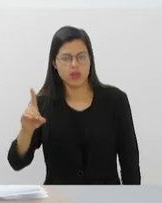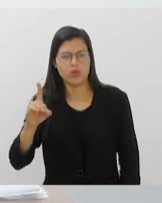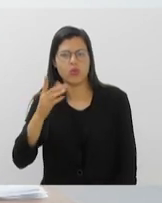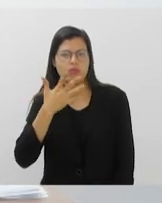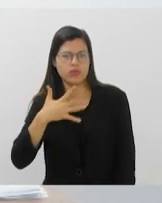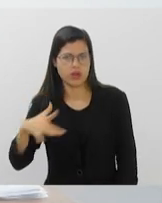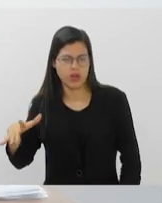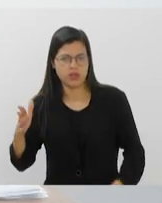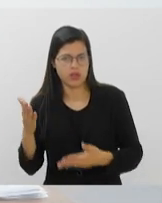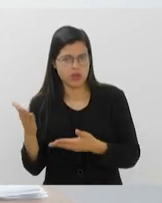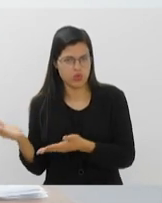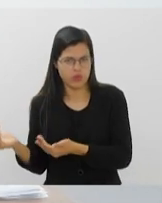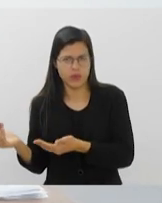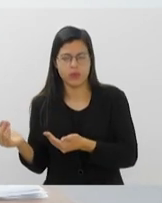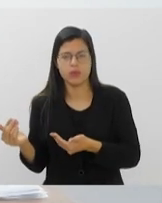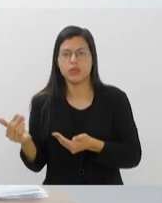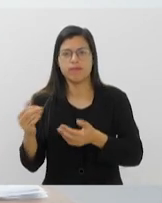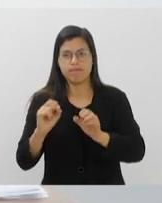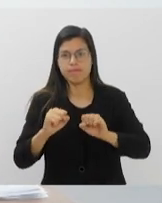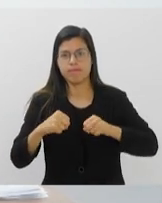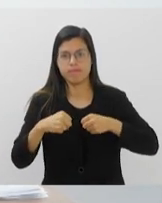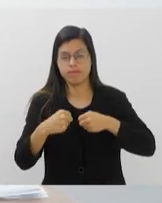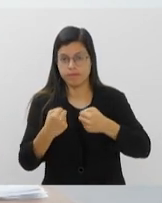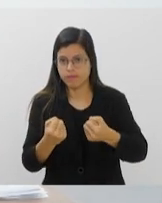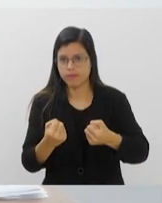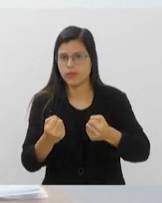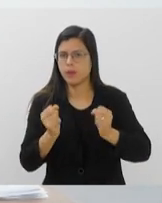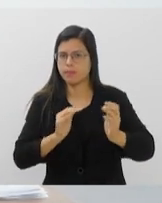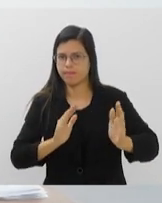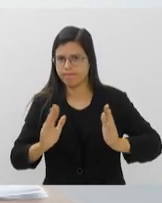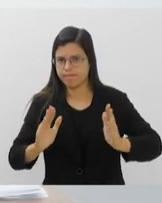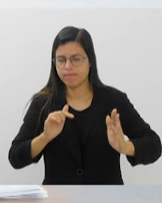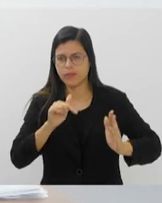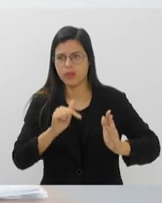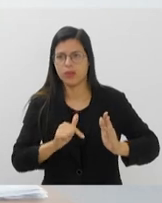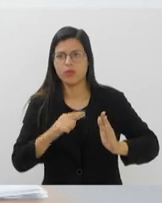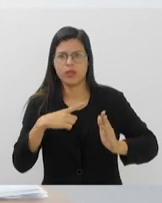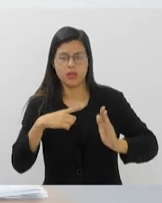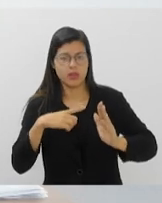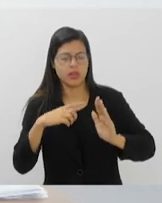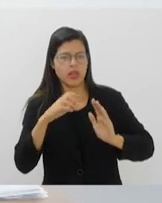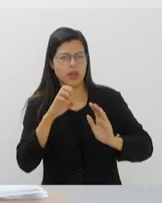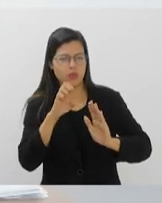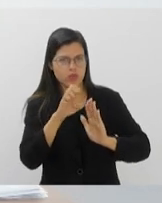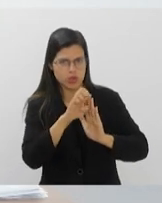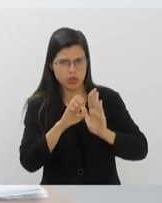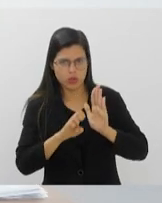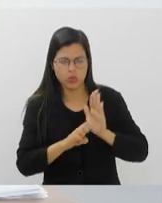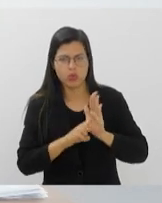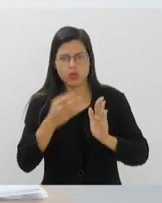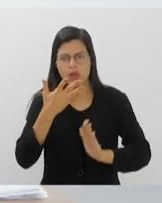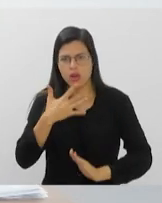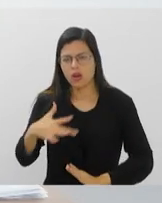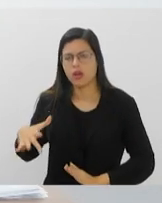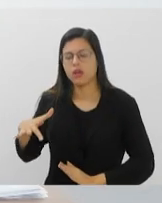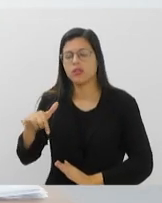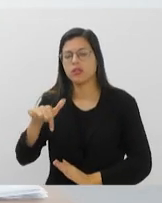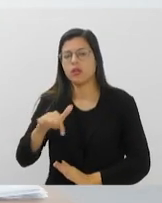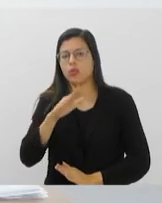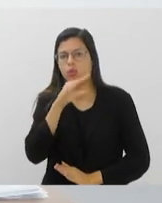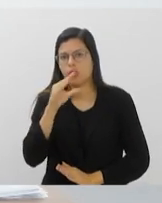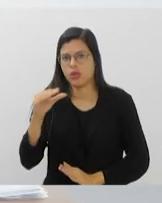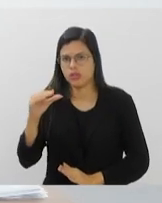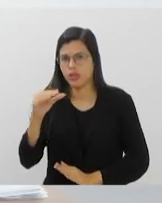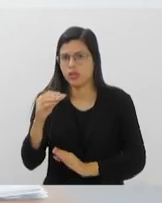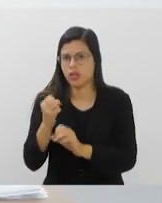aí ao longo desse período né de nós temos aí o estatuto da criança adolescente que é uma lei de 1990 e eu fiquei